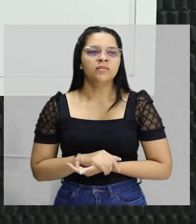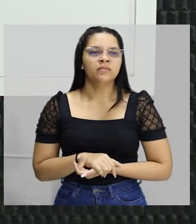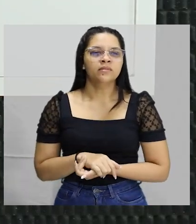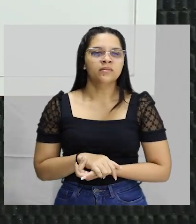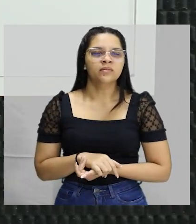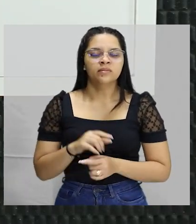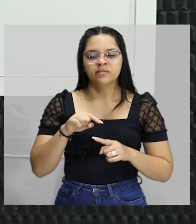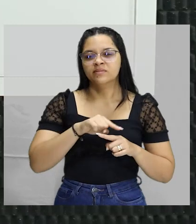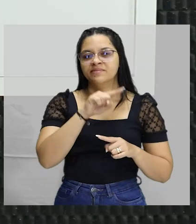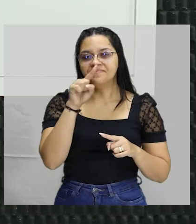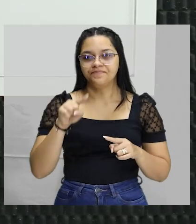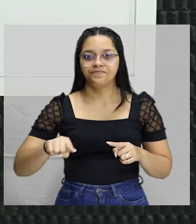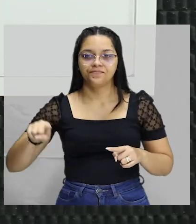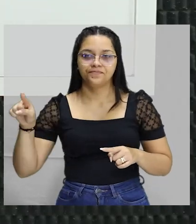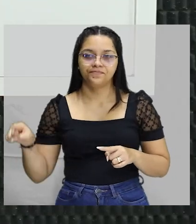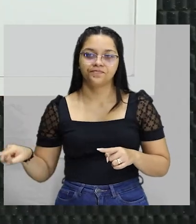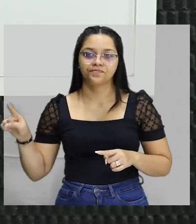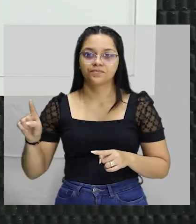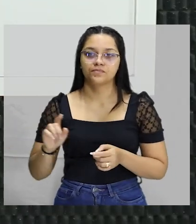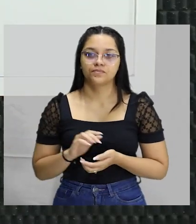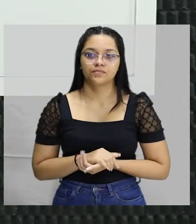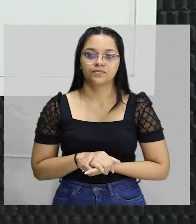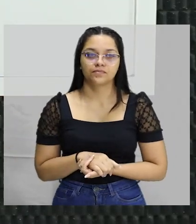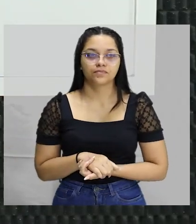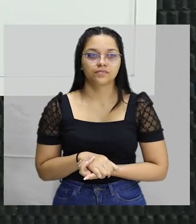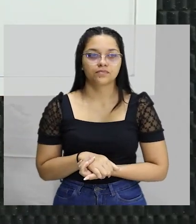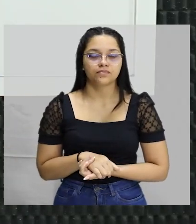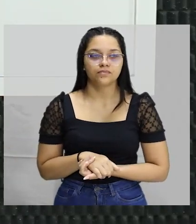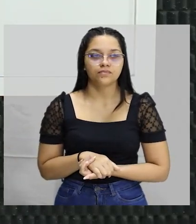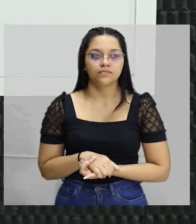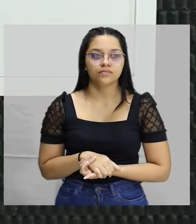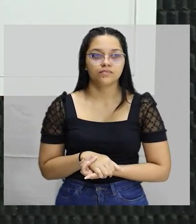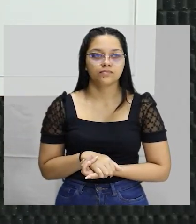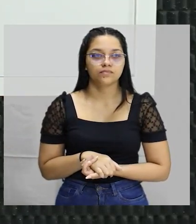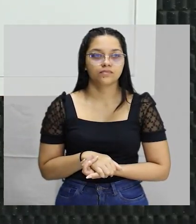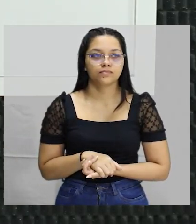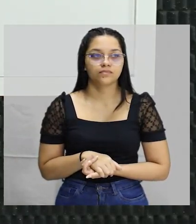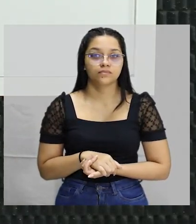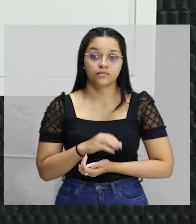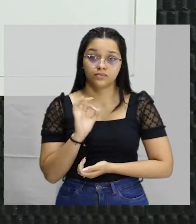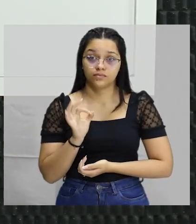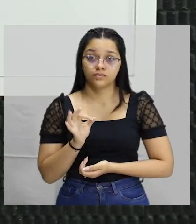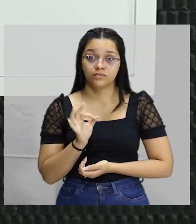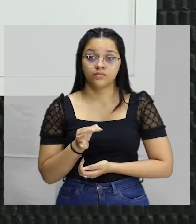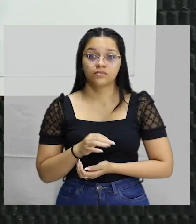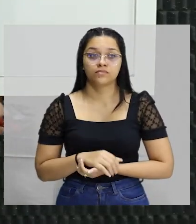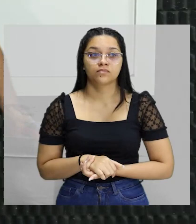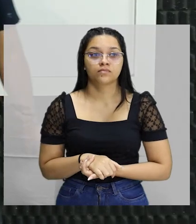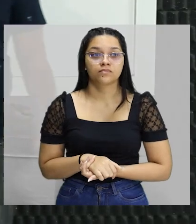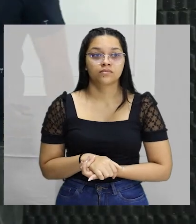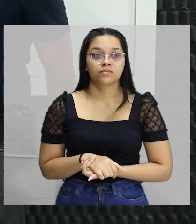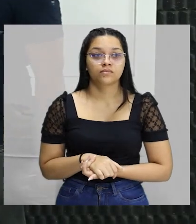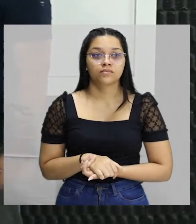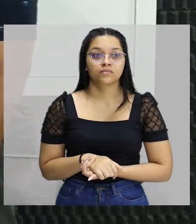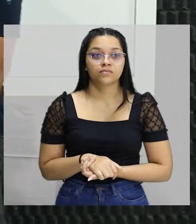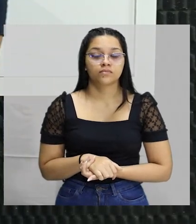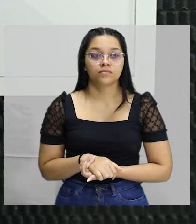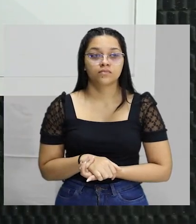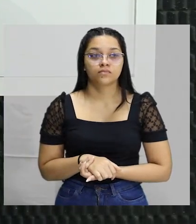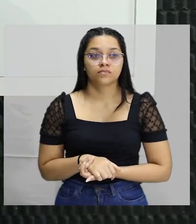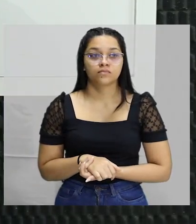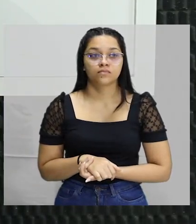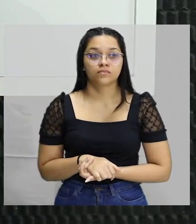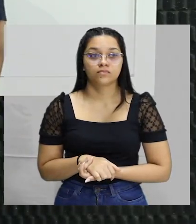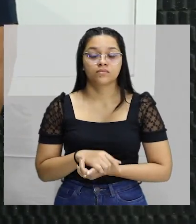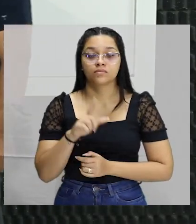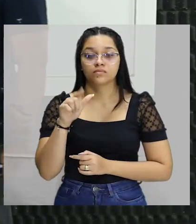então o som se propaga como uma onda transversal. Tá certo? Então, esse é o